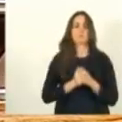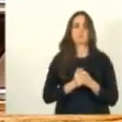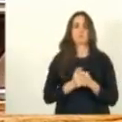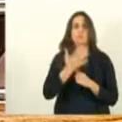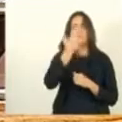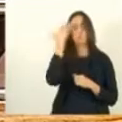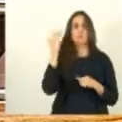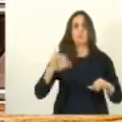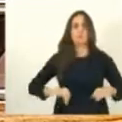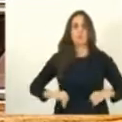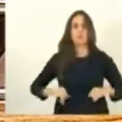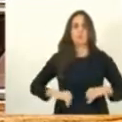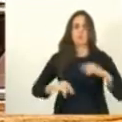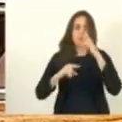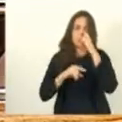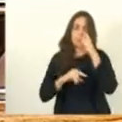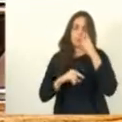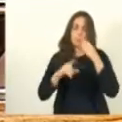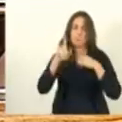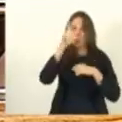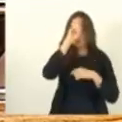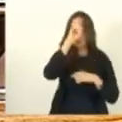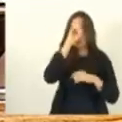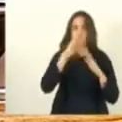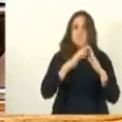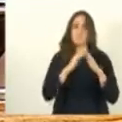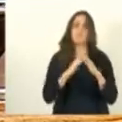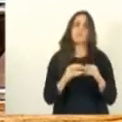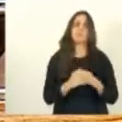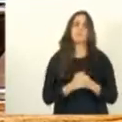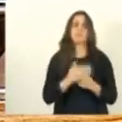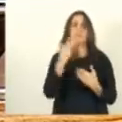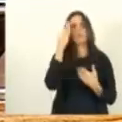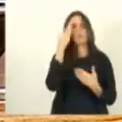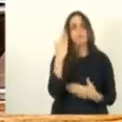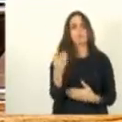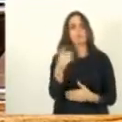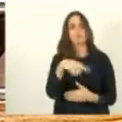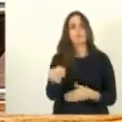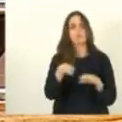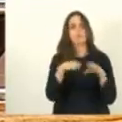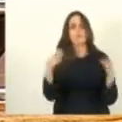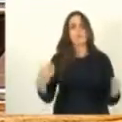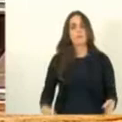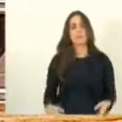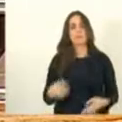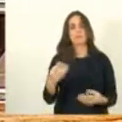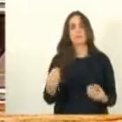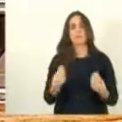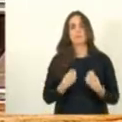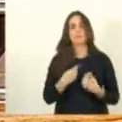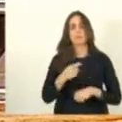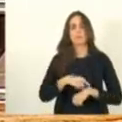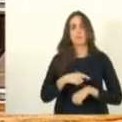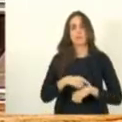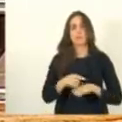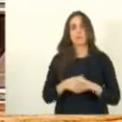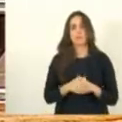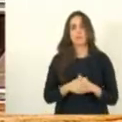dentro desse hospital. Então, assim, precisamos de providência. Agradeço à mesa, diretora aí, que me concedeu um pouco mais de